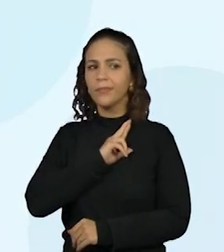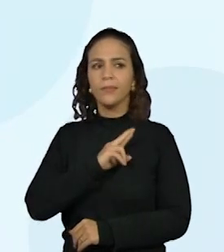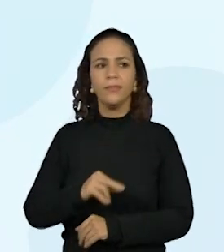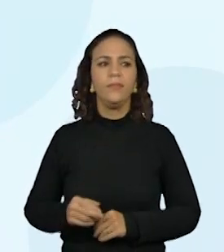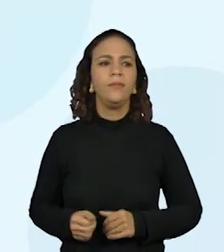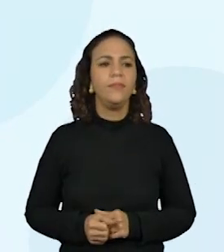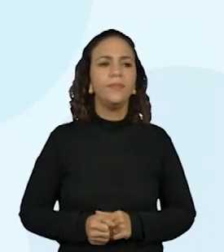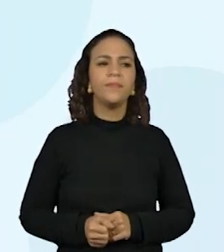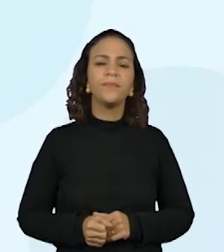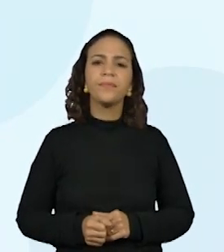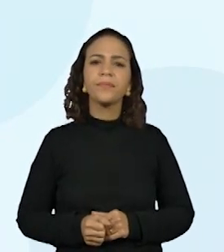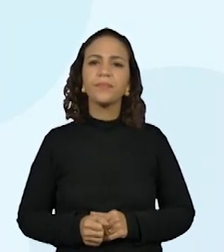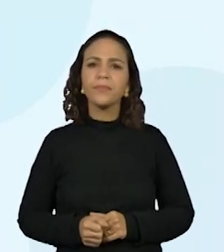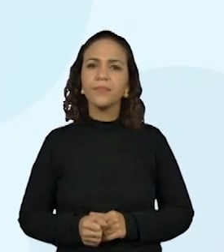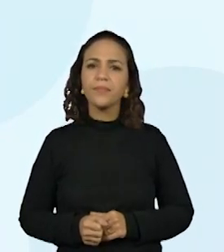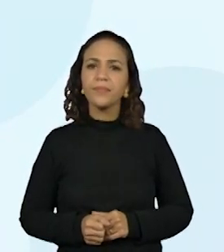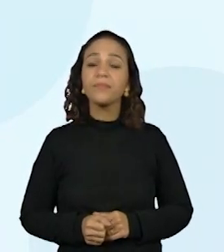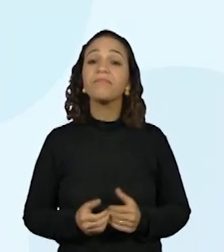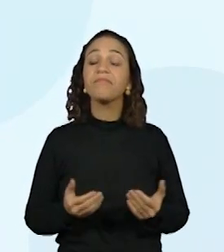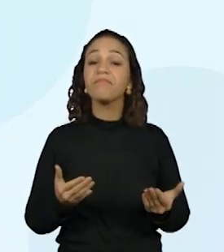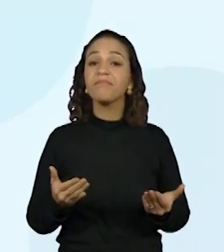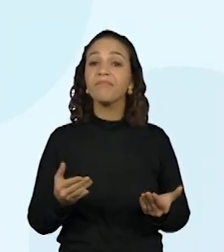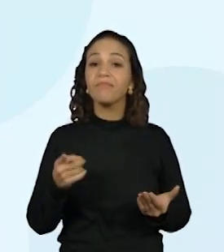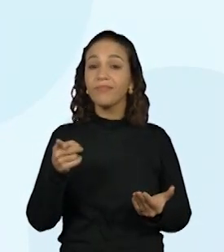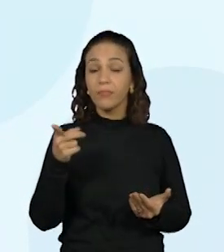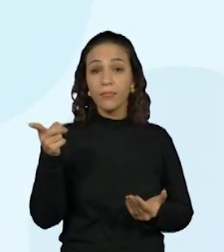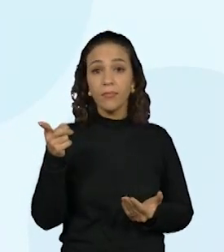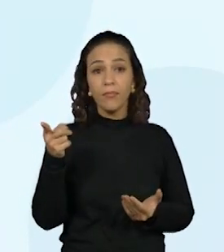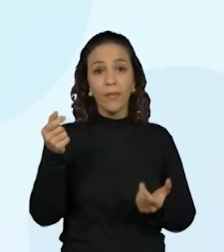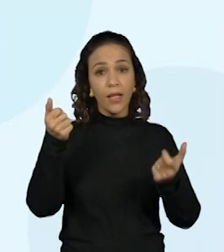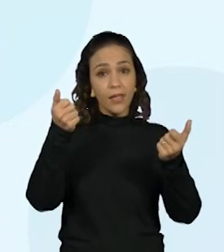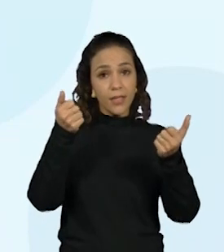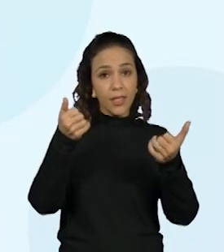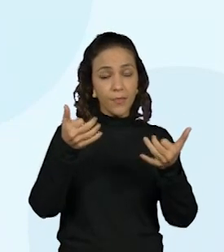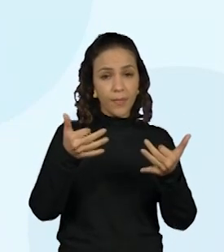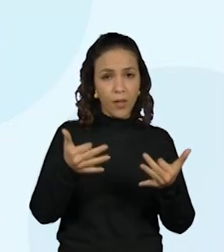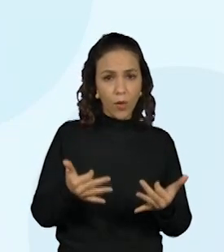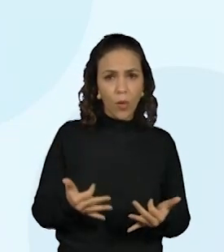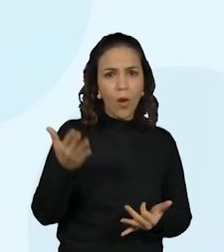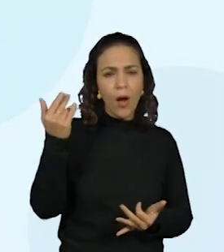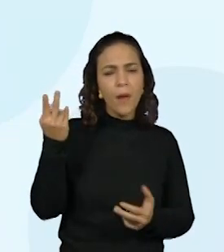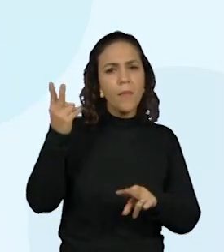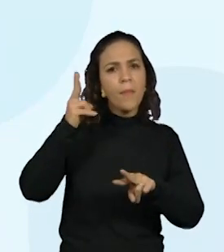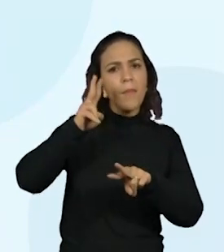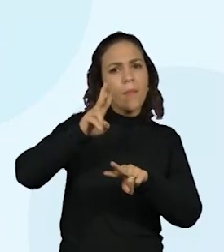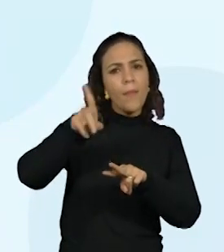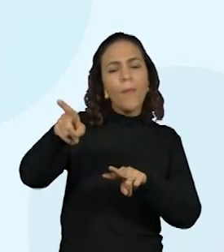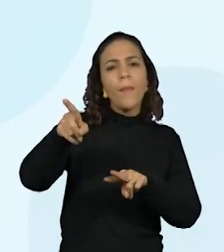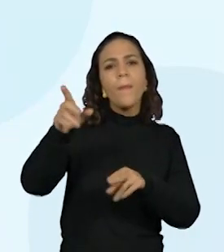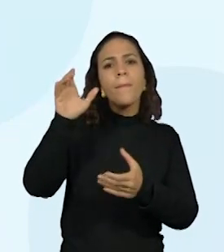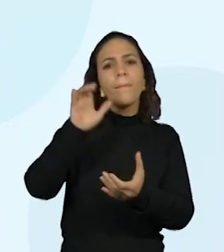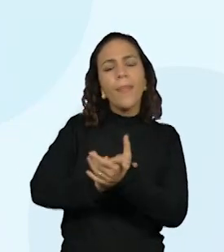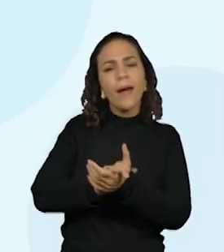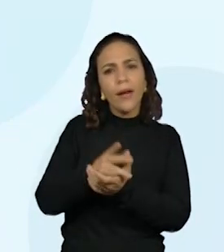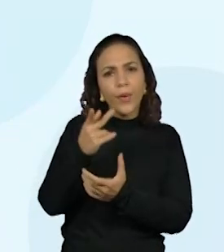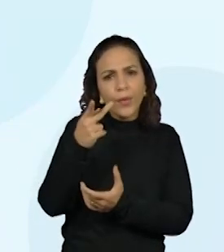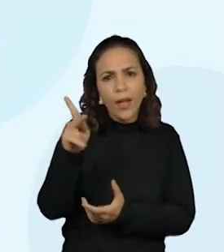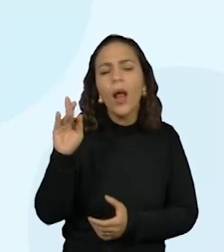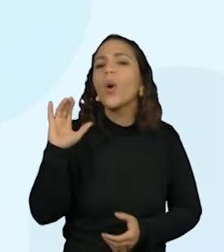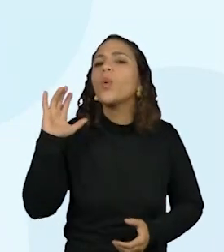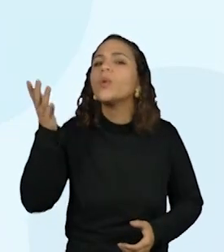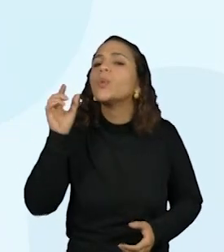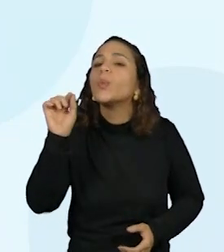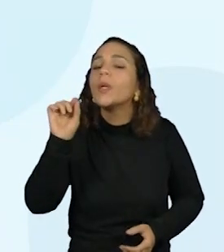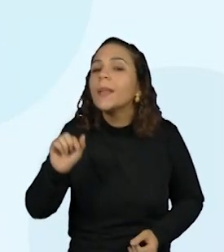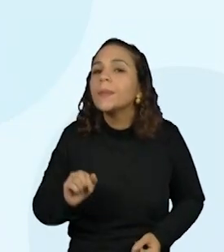Gasal respondeu que aconteceu algo quando o marido tinha ido para o Líbano. E o que foi